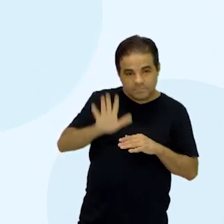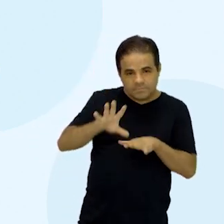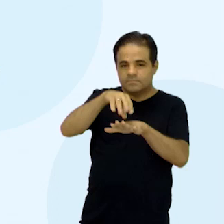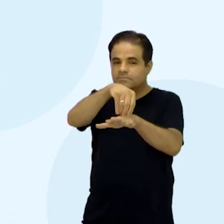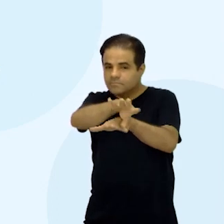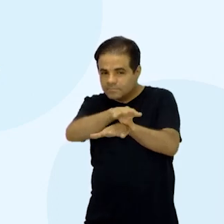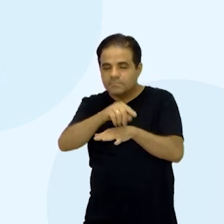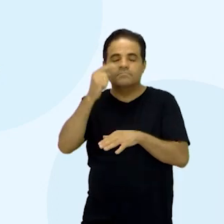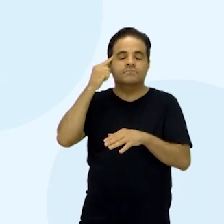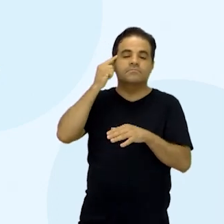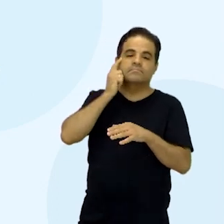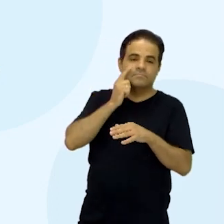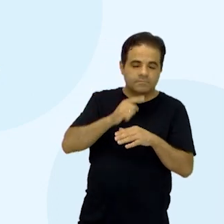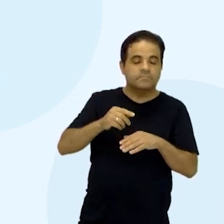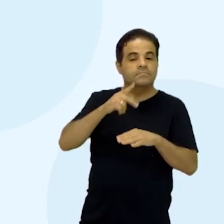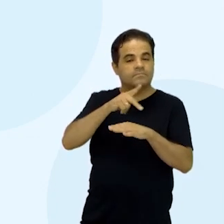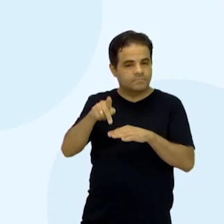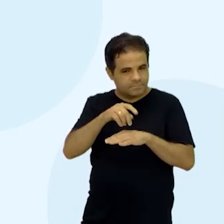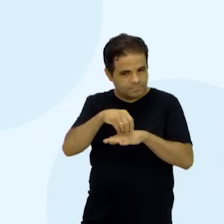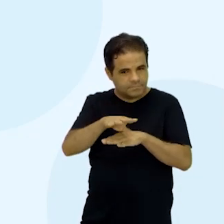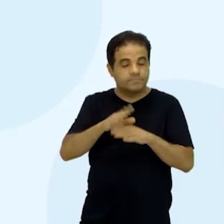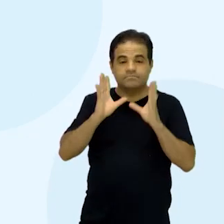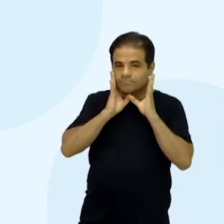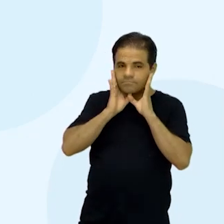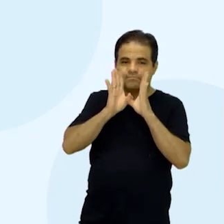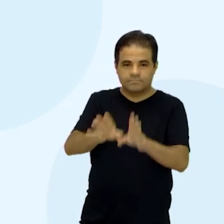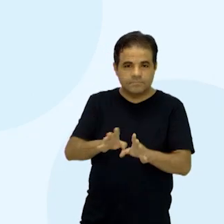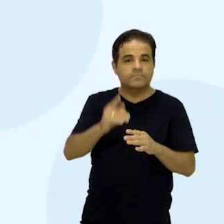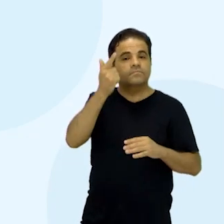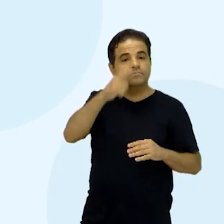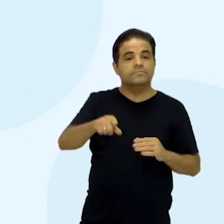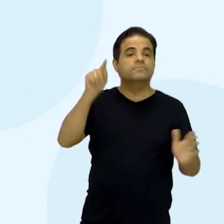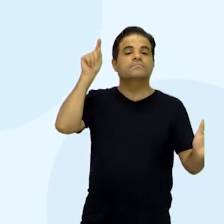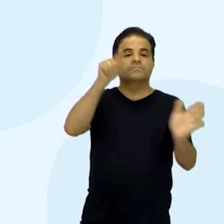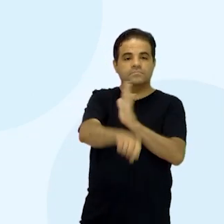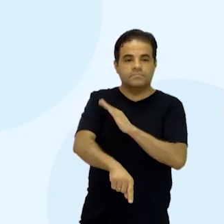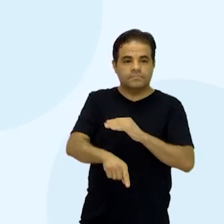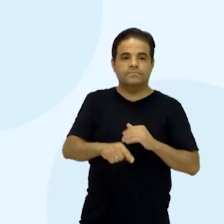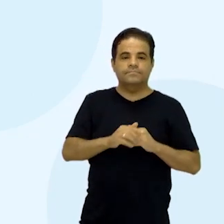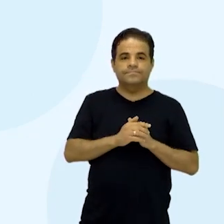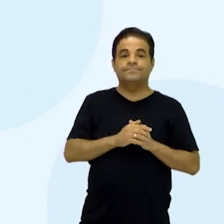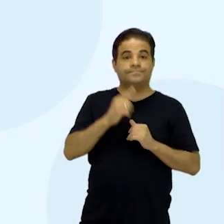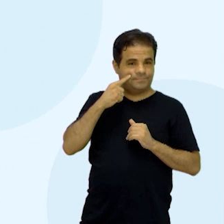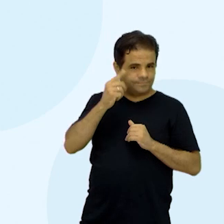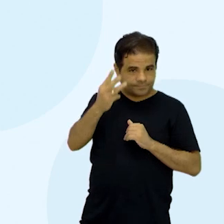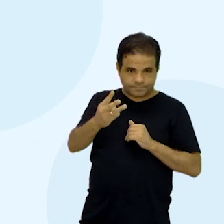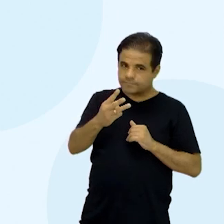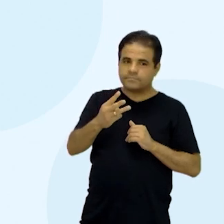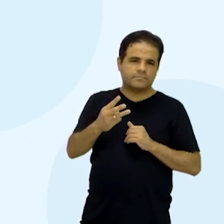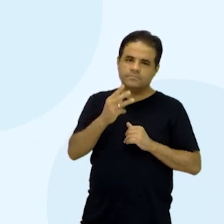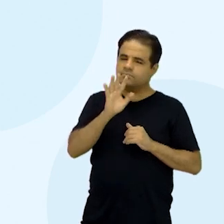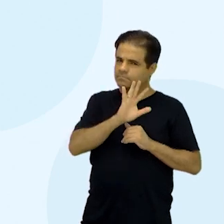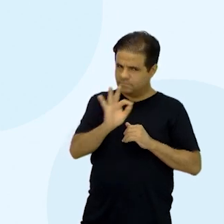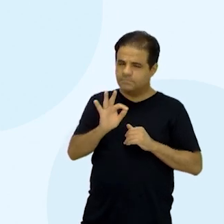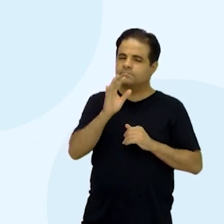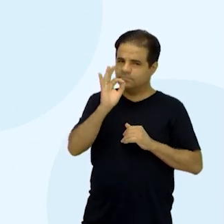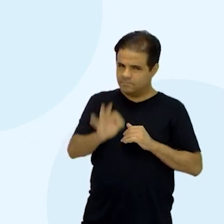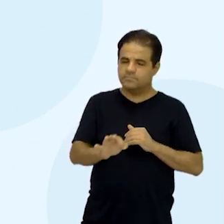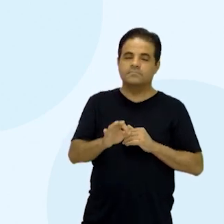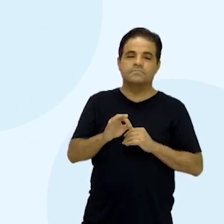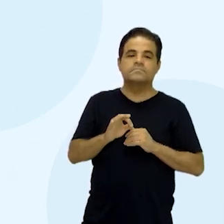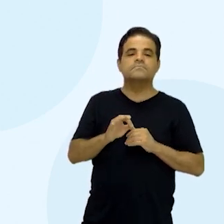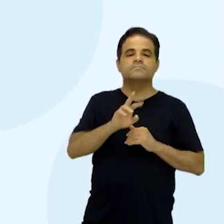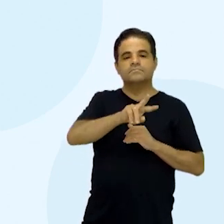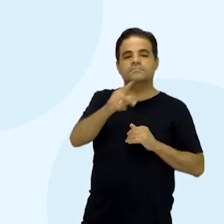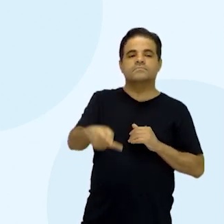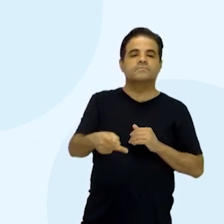dicasinha aí da prof para vocês. A gente já vai para uma outra pergunta, eu acabei pulando, vocês estão vendo 3, mas não liguem que é isso mesmo, tá? Agora valendo 15 então, pontos. Vamos